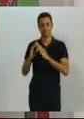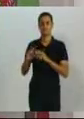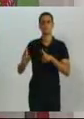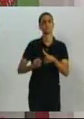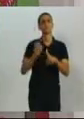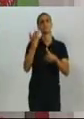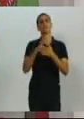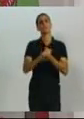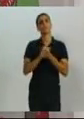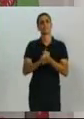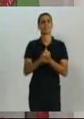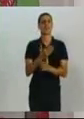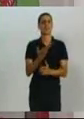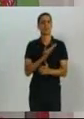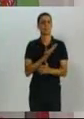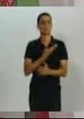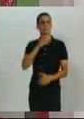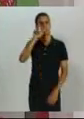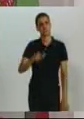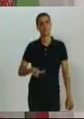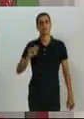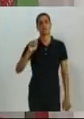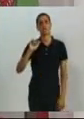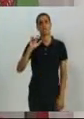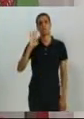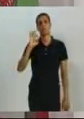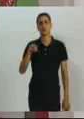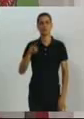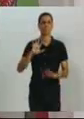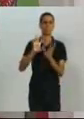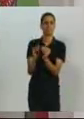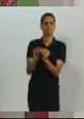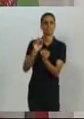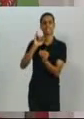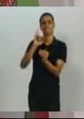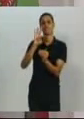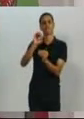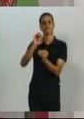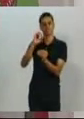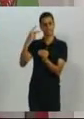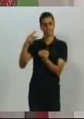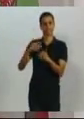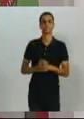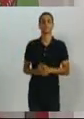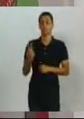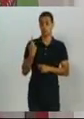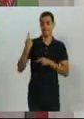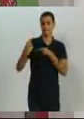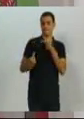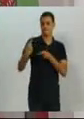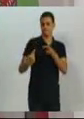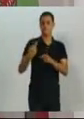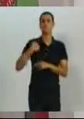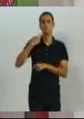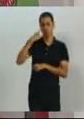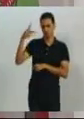cumprimentar nosso grande parceiro Ailton de Souza, conhecido como Ito. Eu pude, nós podemos concorrer junto, eu vi a